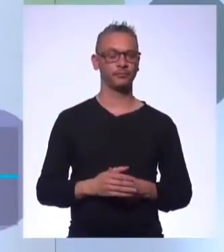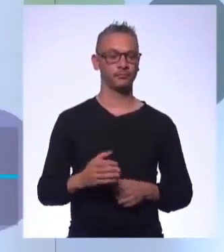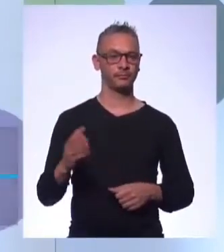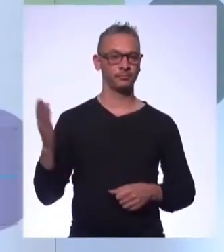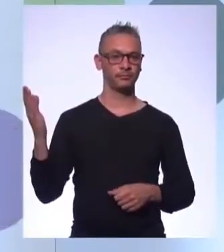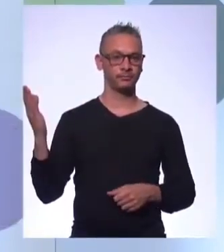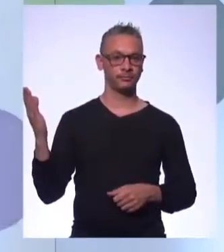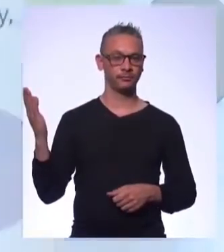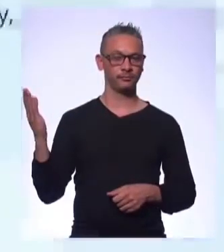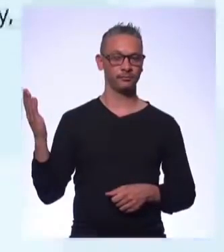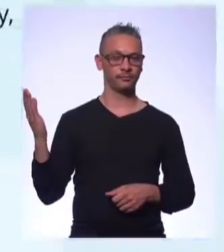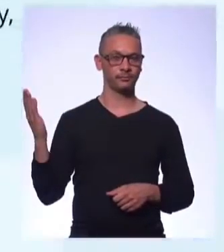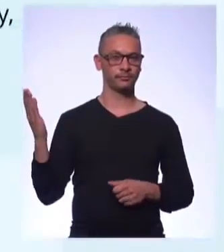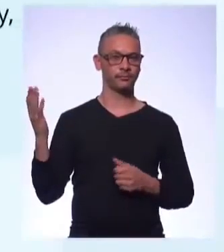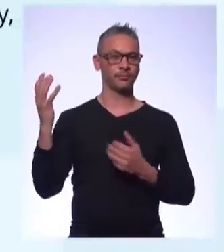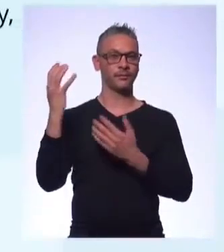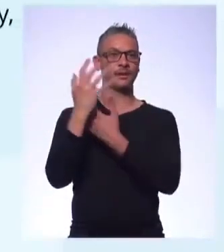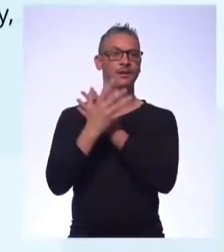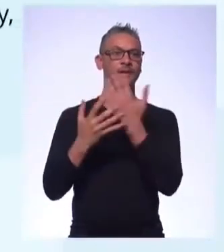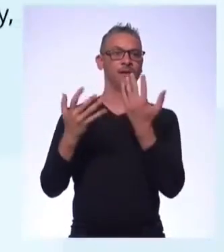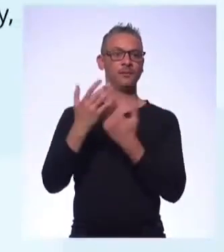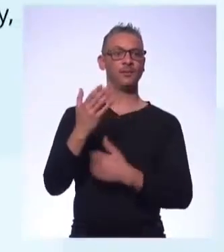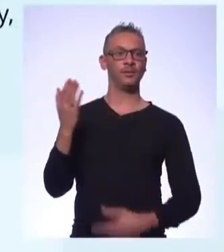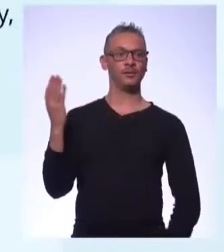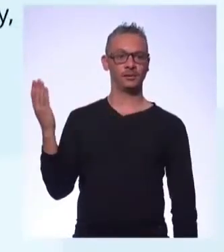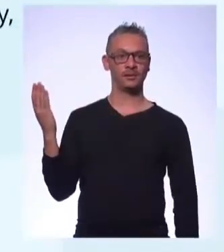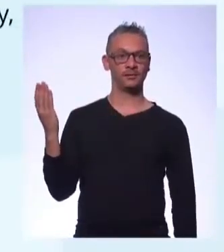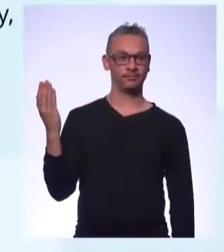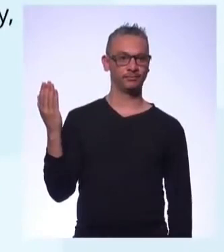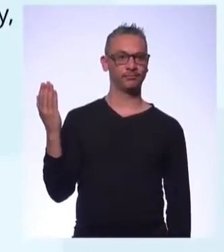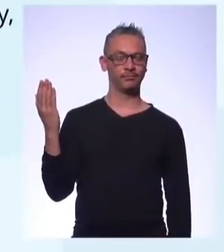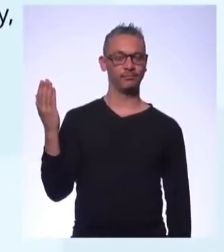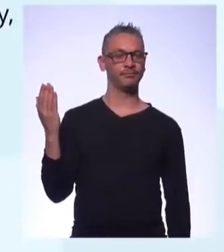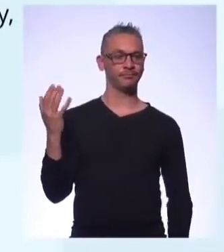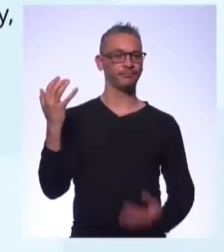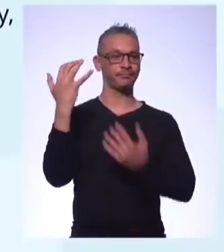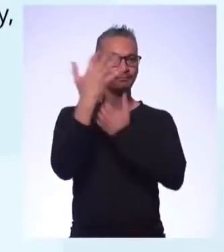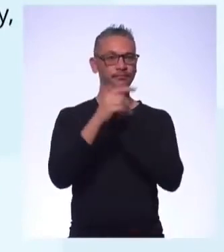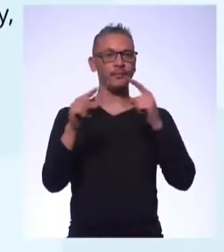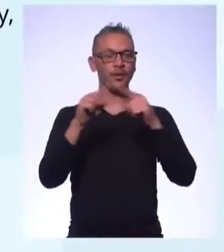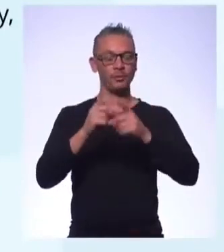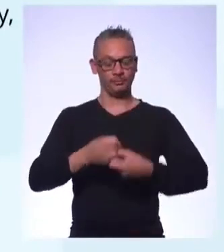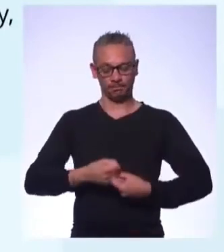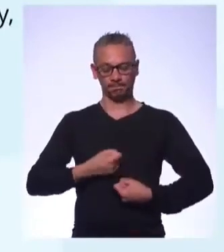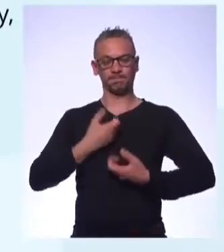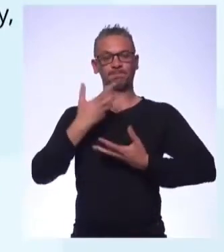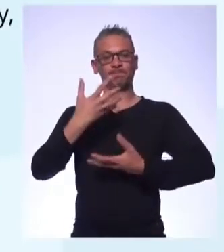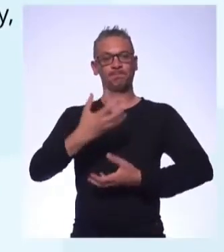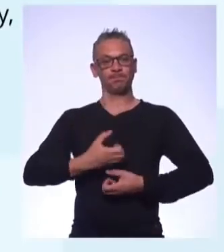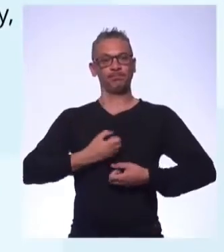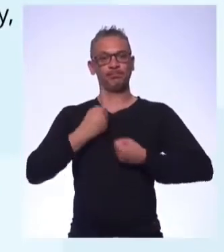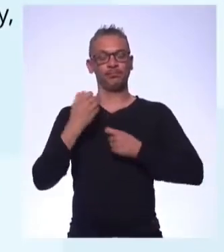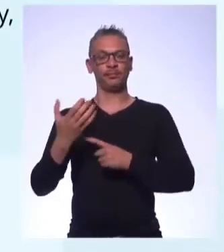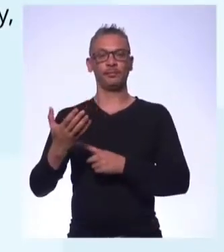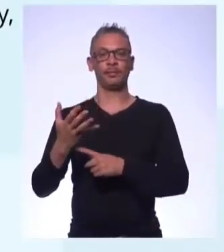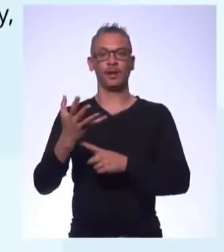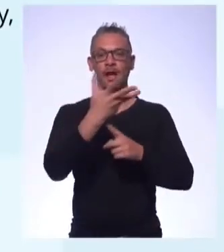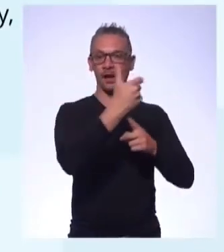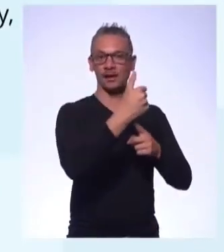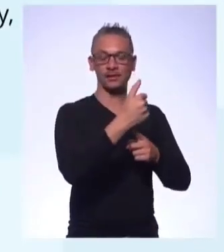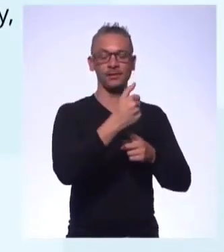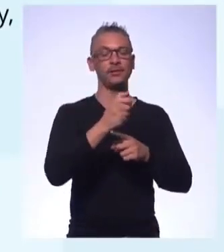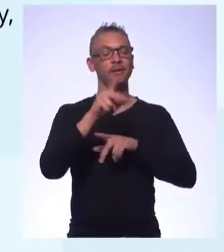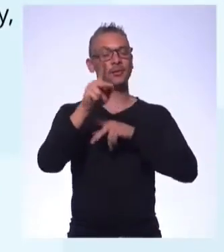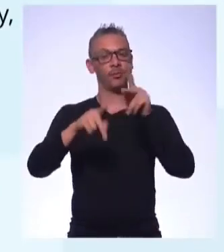gente. Opa, vamos lá então. A música e a reivindicação. Olha, a música é uma das expressões artísticas mais populares que existe. Em